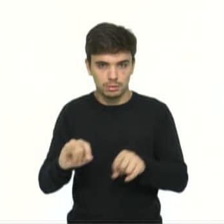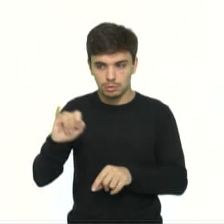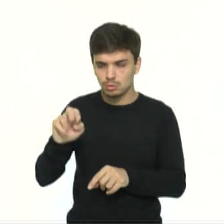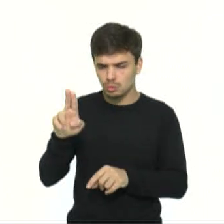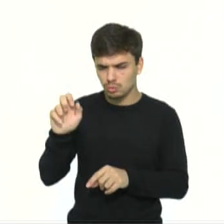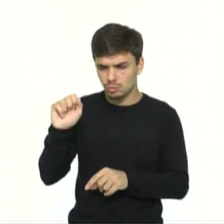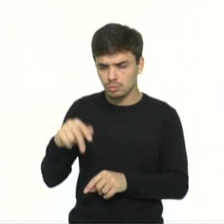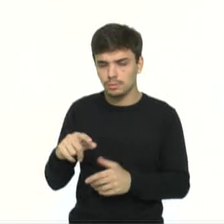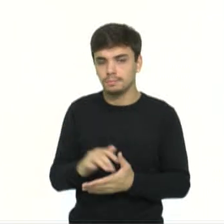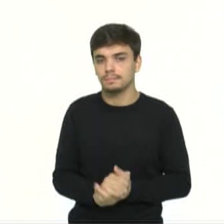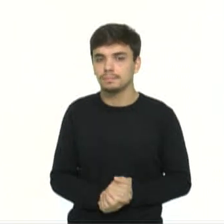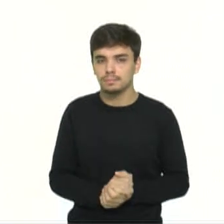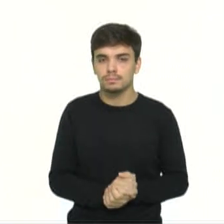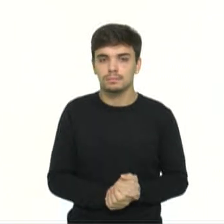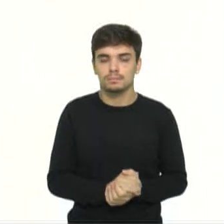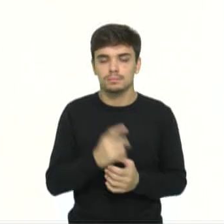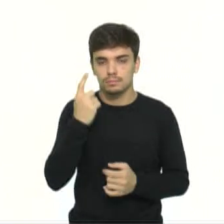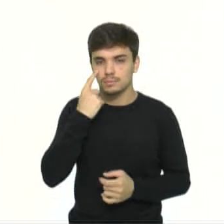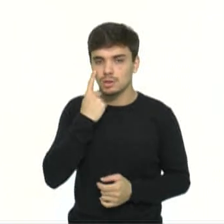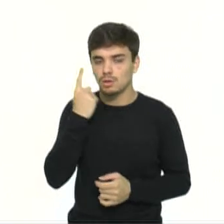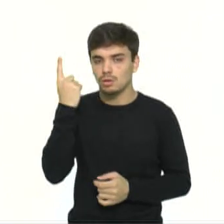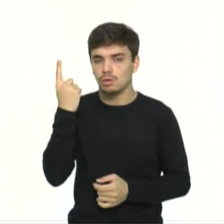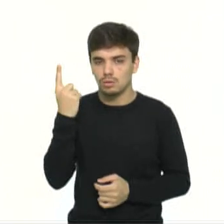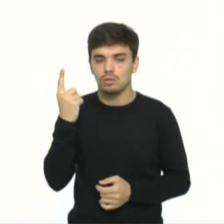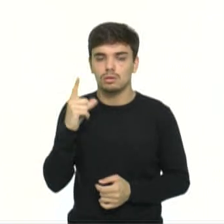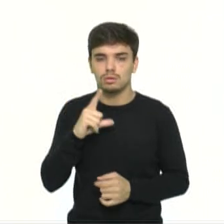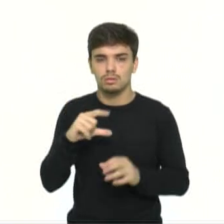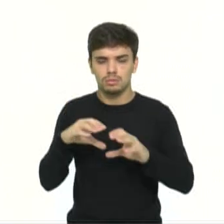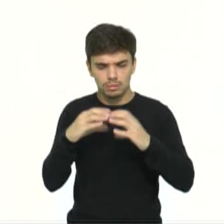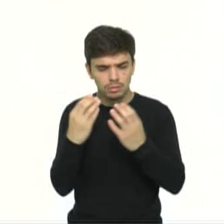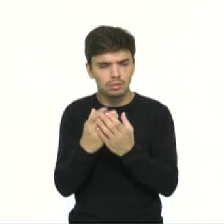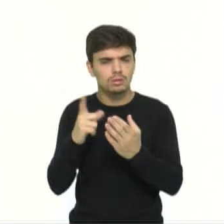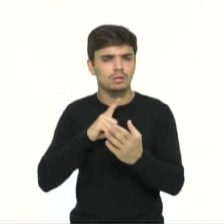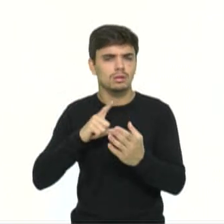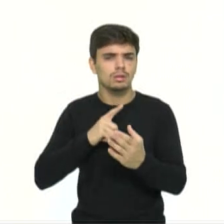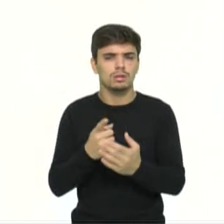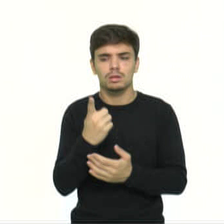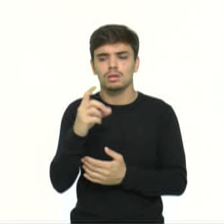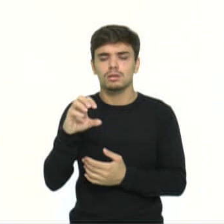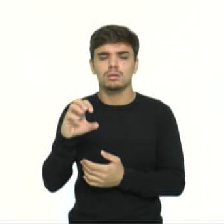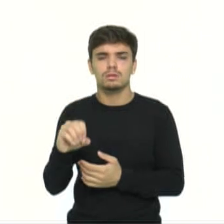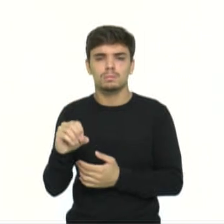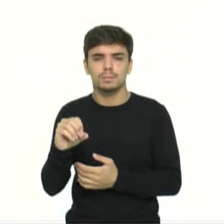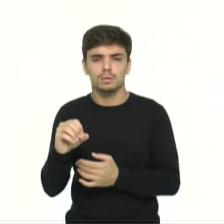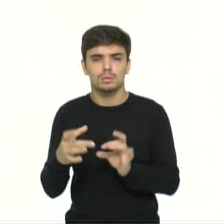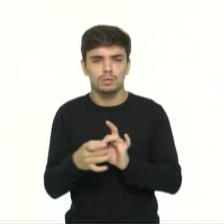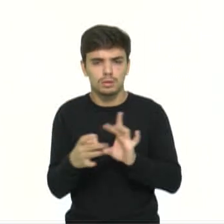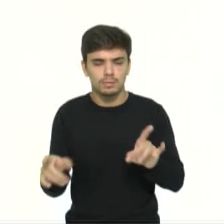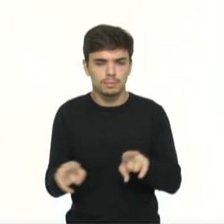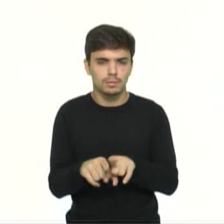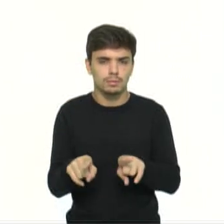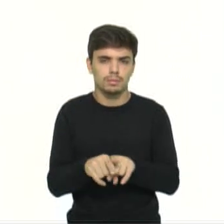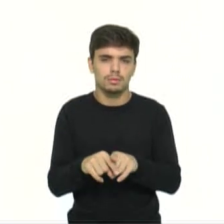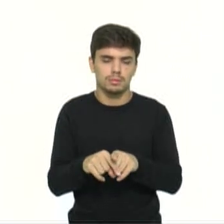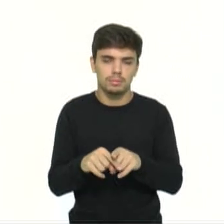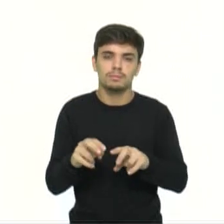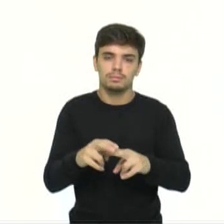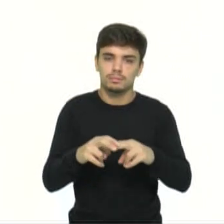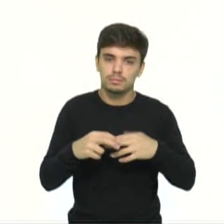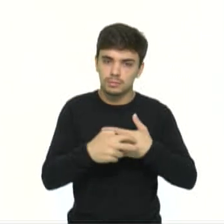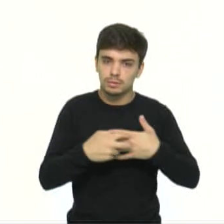Tapia. As cortes de apelação rejeitaram mais de 10 mil habeas corpus nos casos de